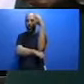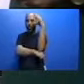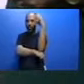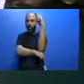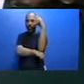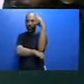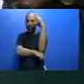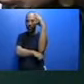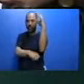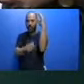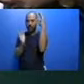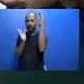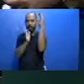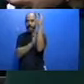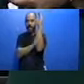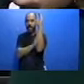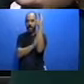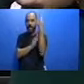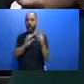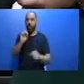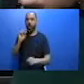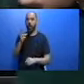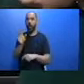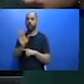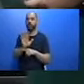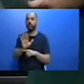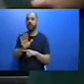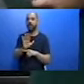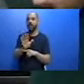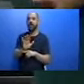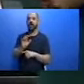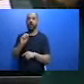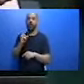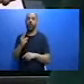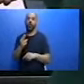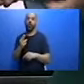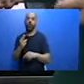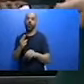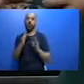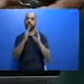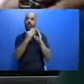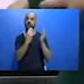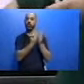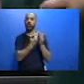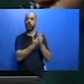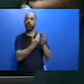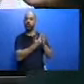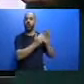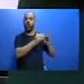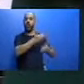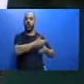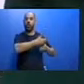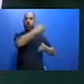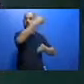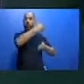de cinemas nos ombros nas paredes de colégios por exemplo